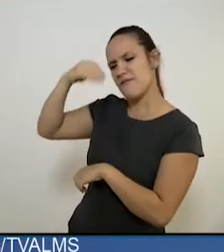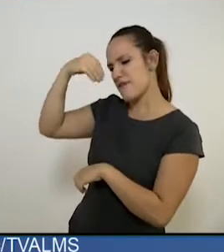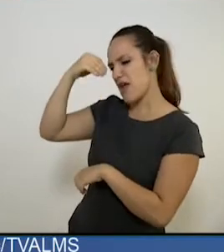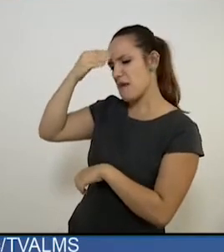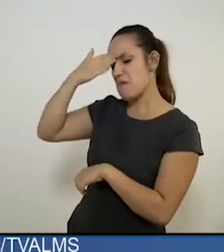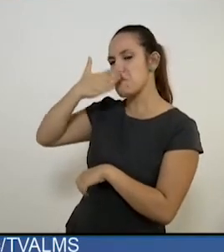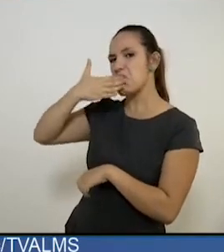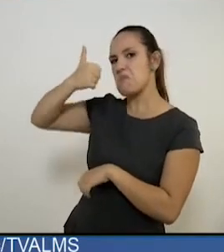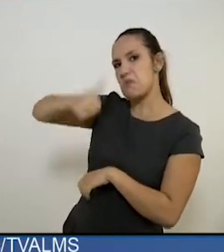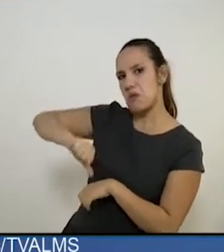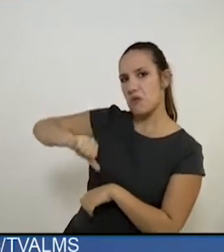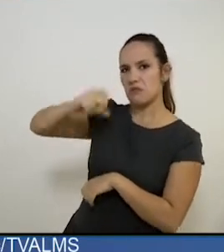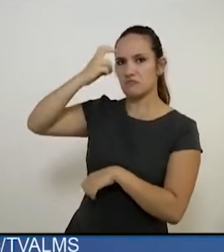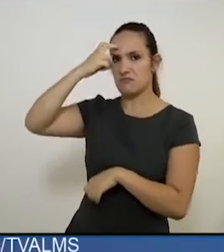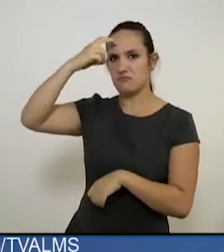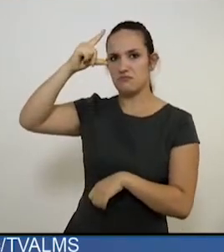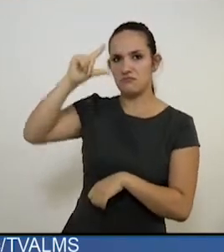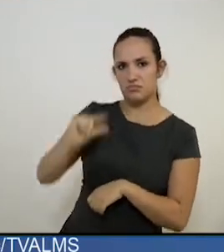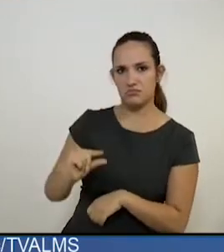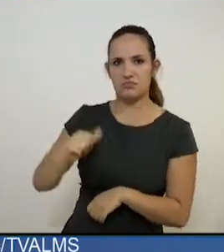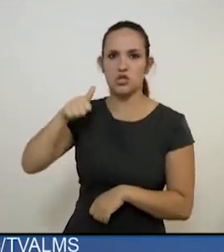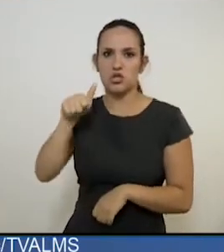intelectualmente,